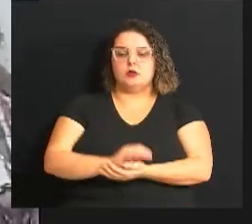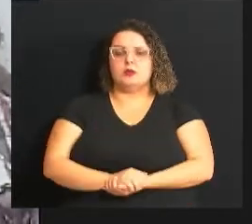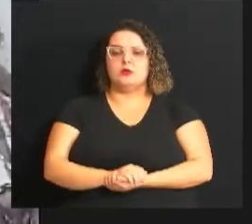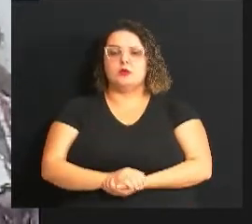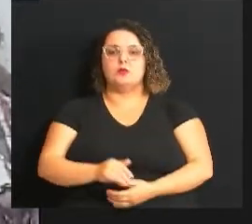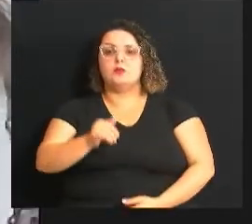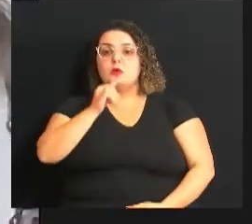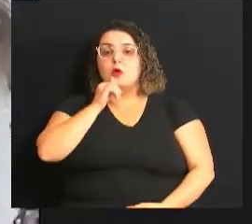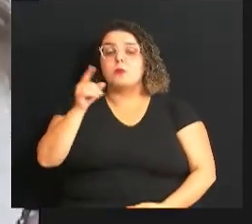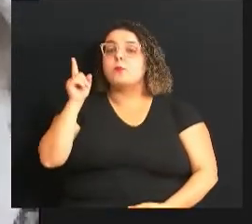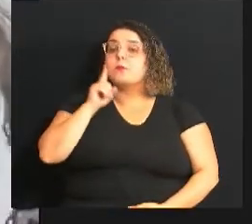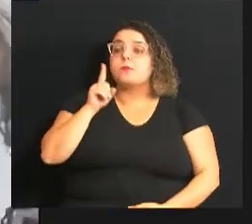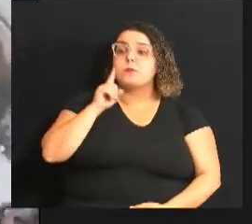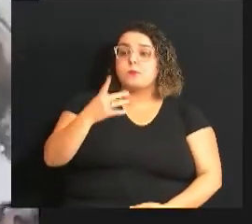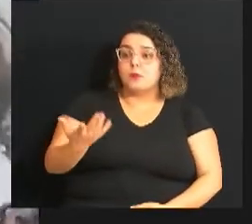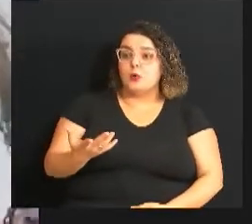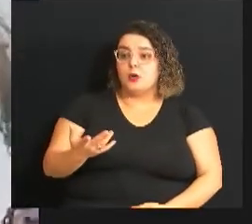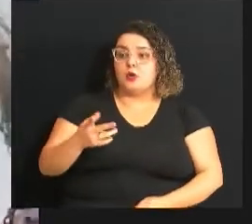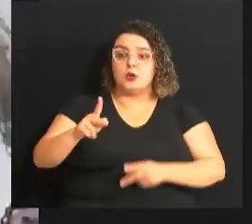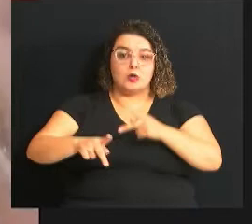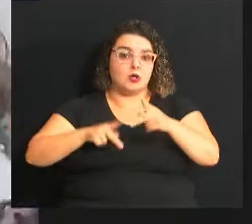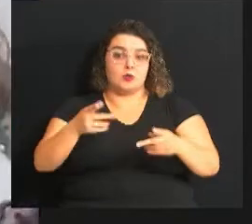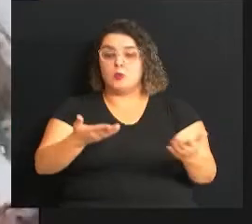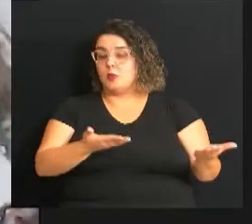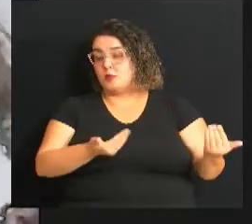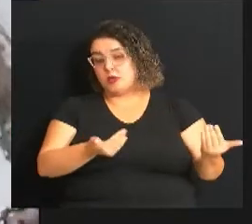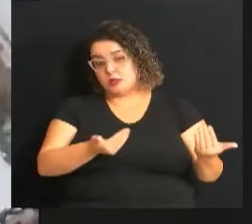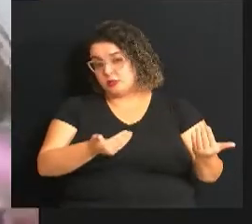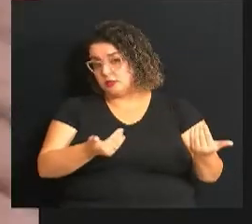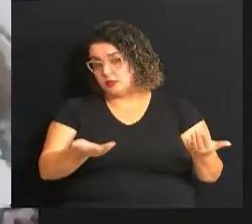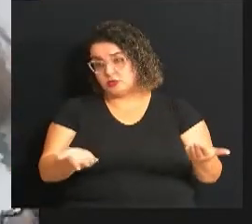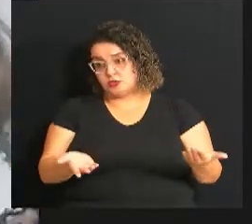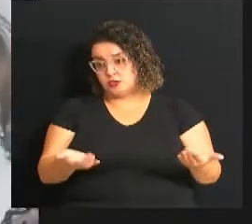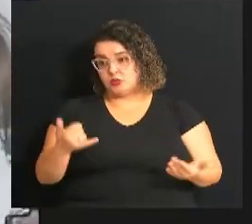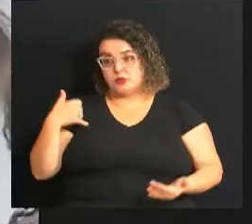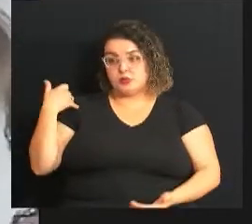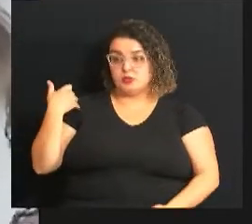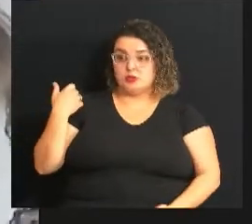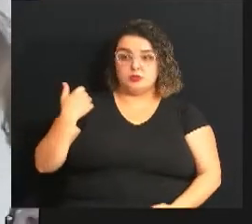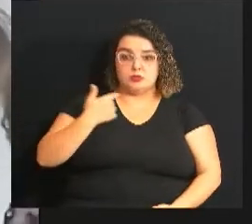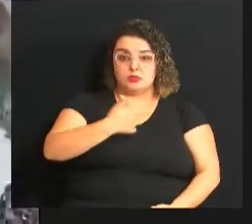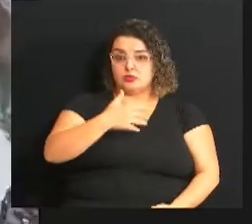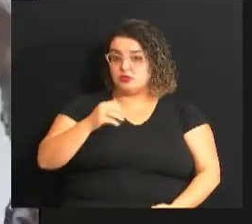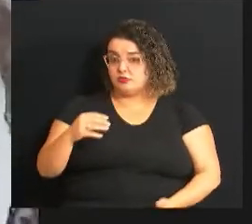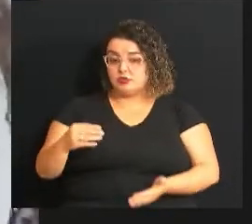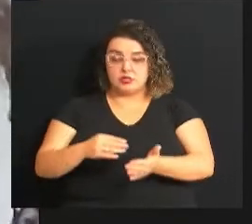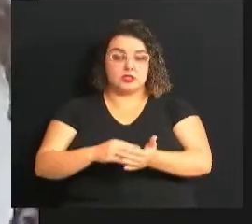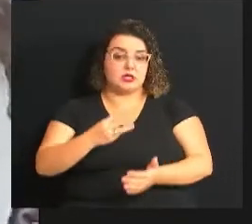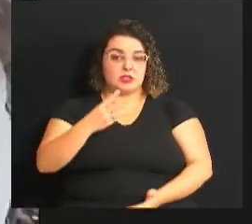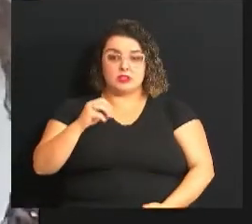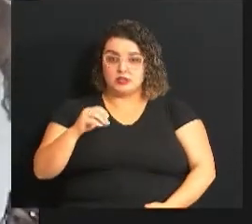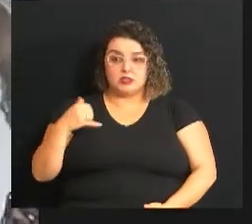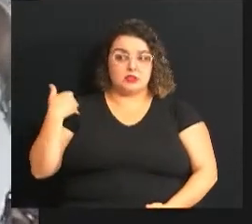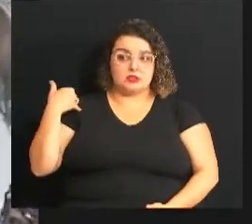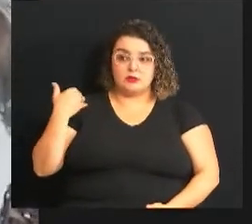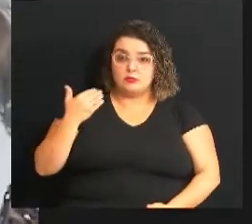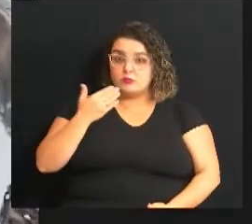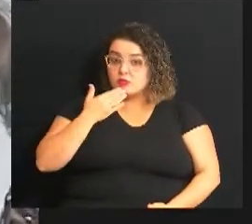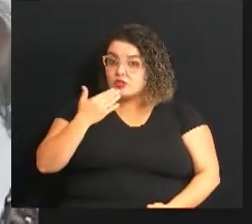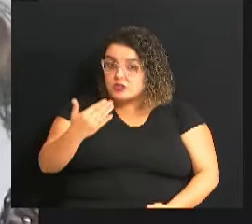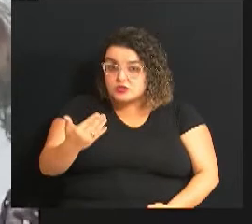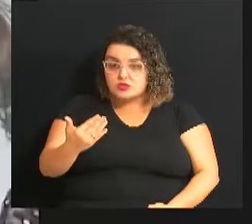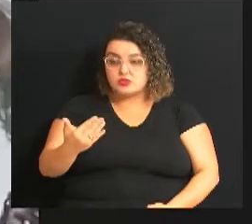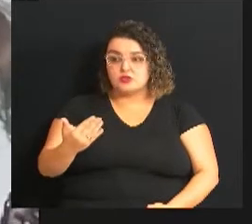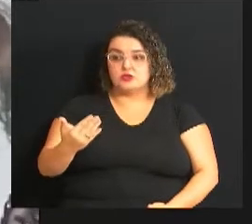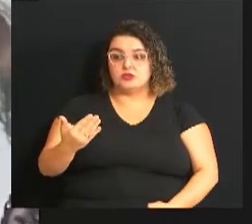Estados Unidos, em que a população jovem, né, da idade de 20 a 30 anos, pediu demissão, ou